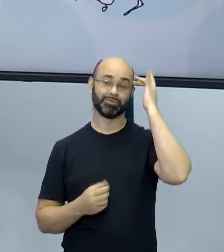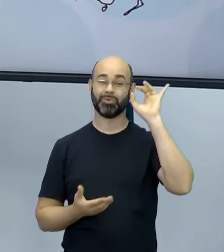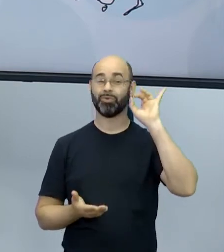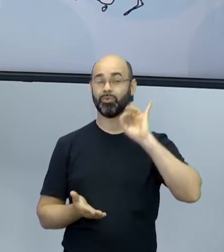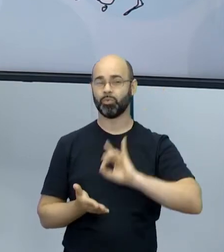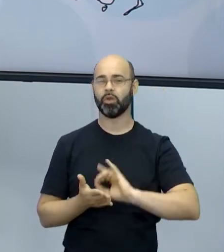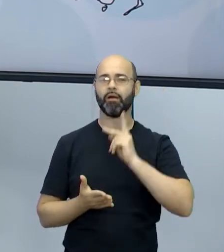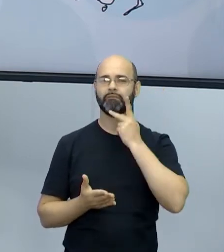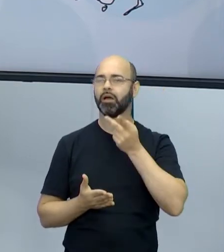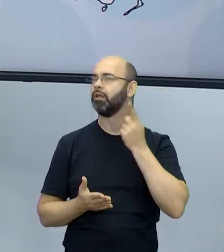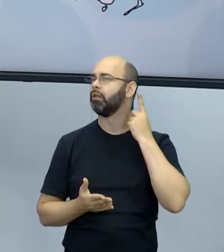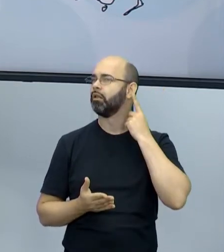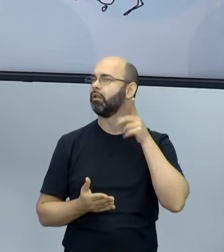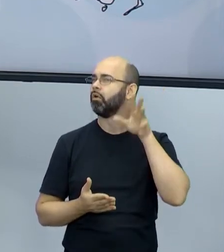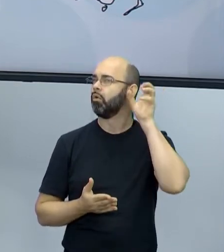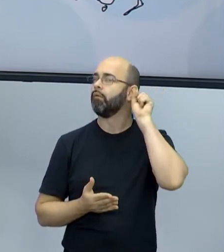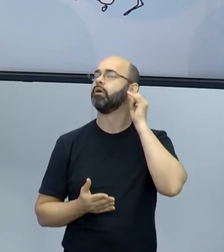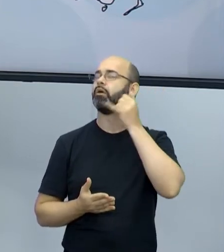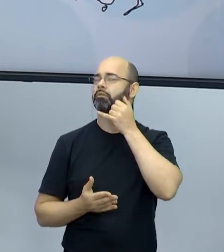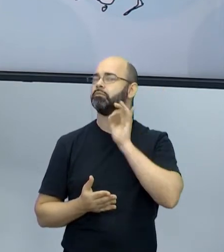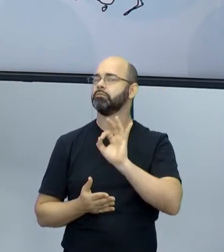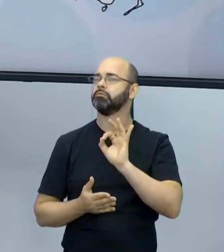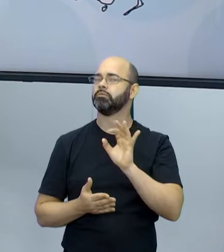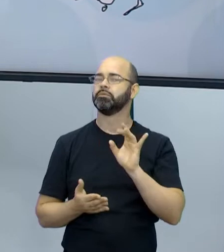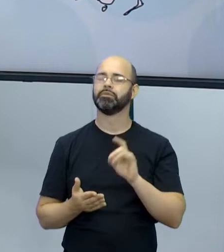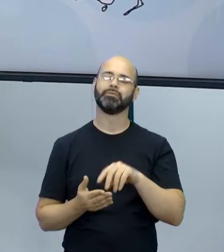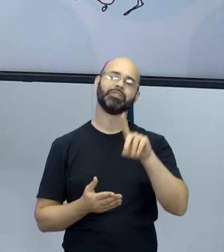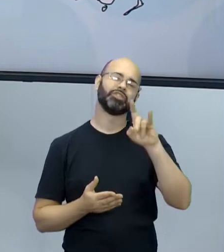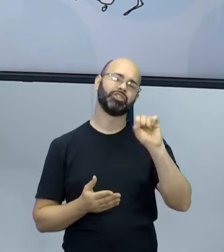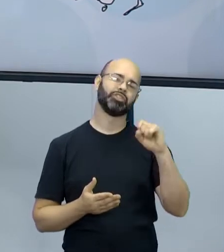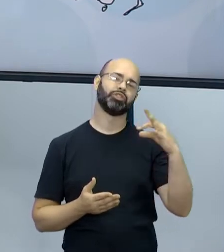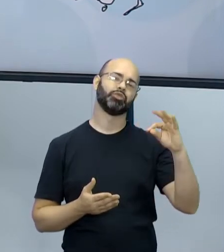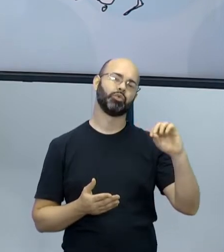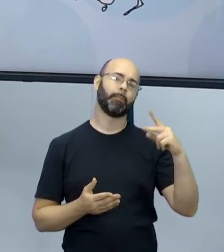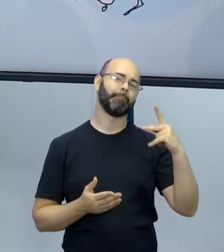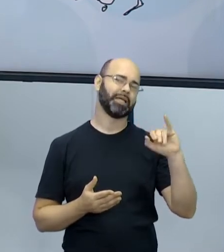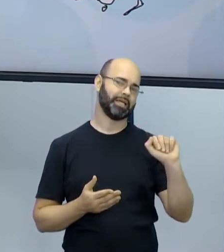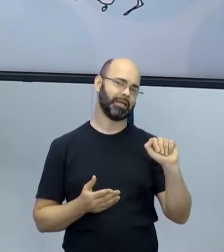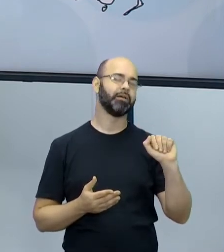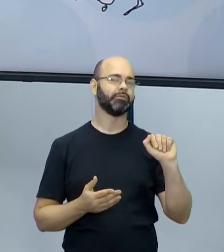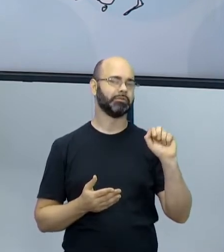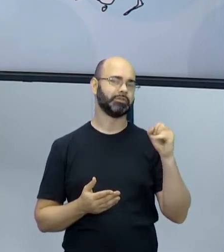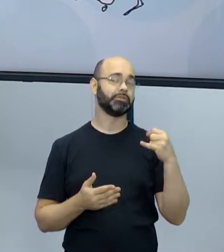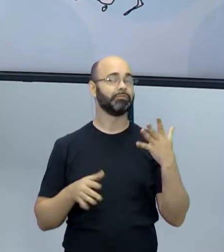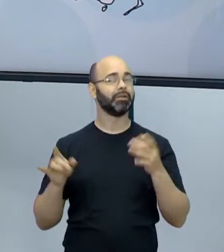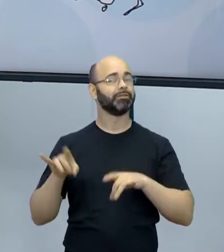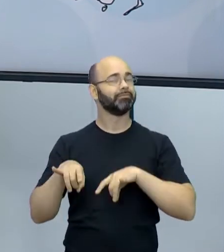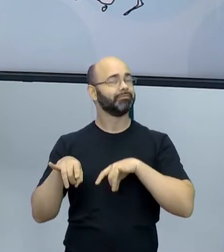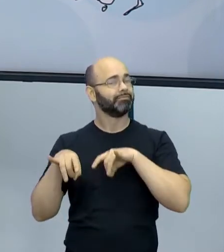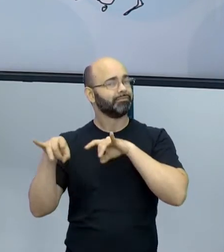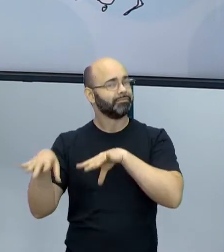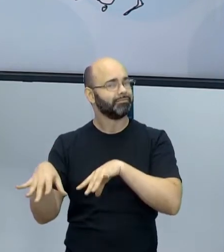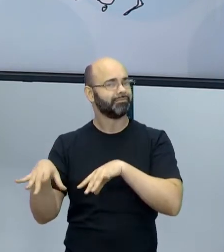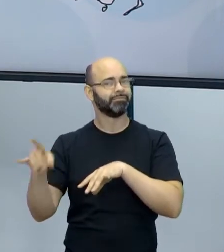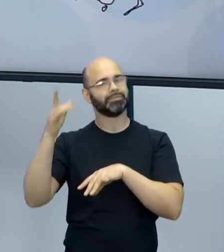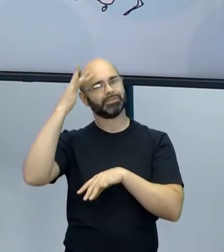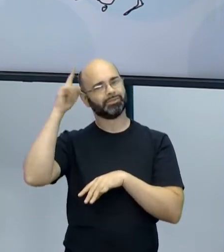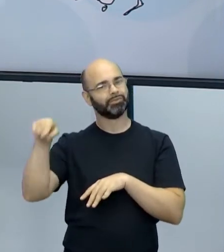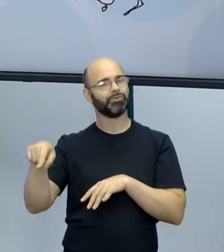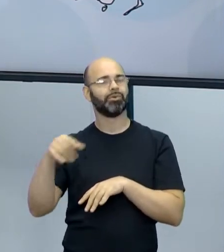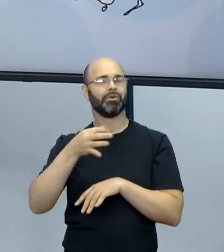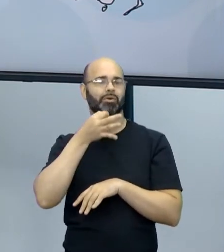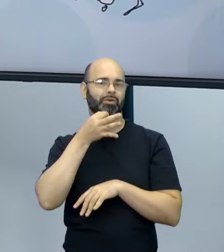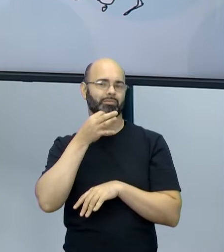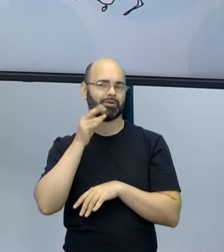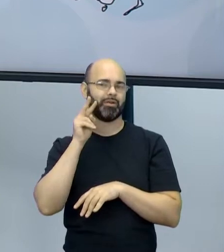perceber sotaque. É claro, é uma distopia, mas é uma distopia vista pelo olhar do australiano, tá certo? E